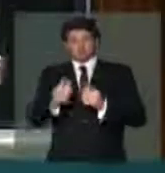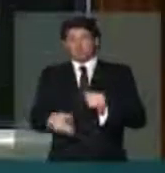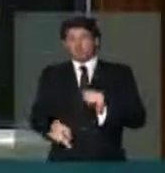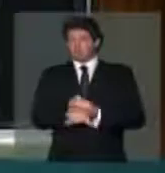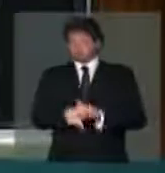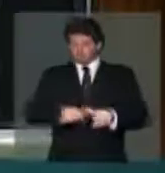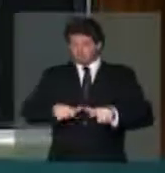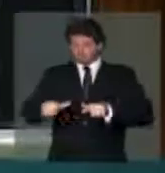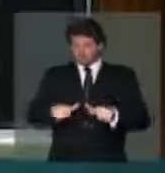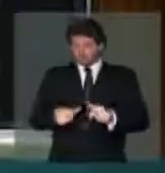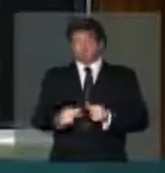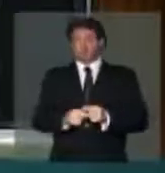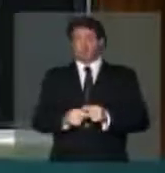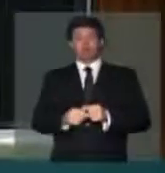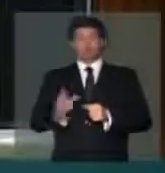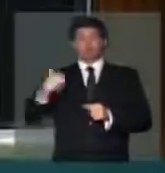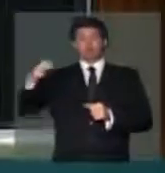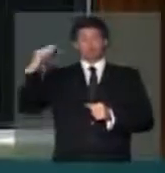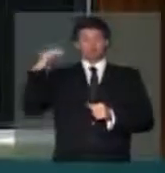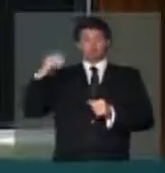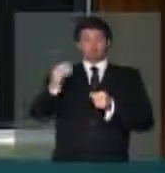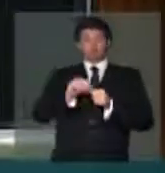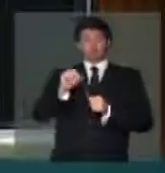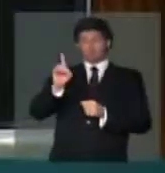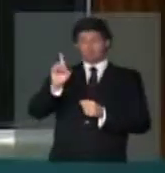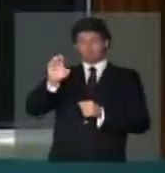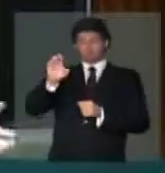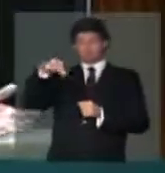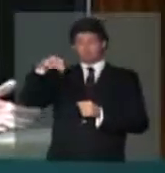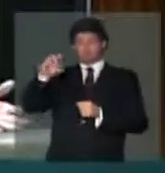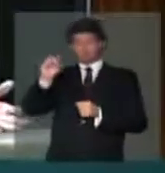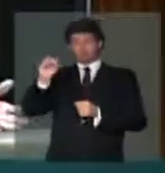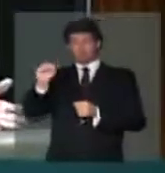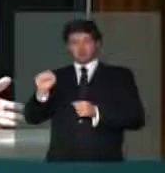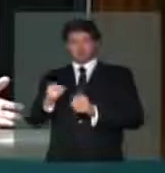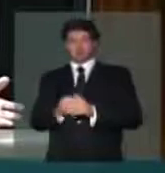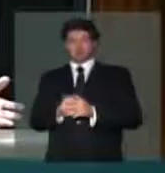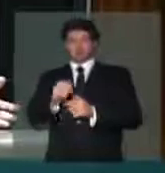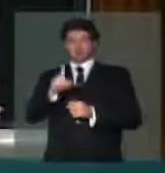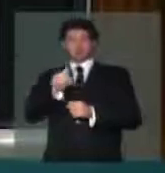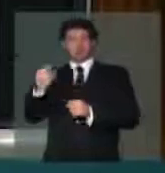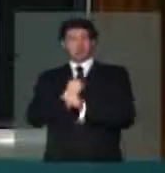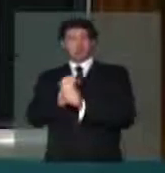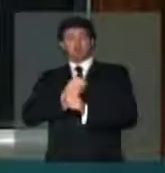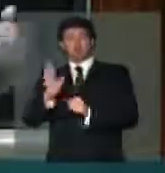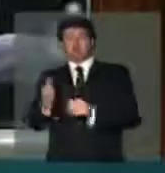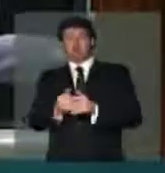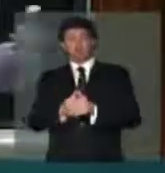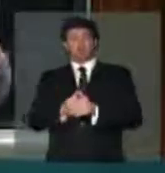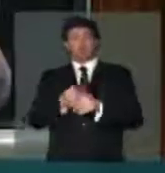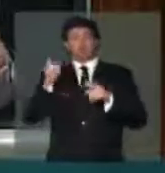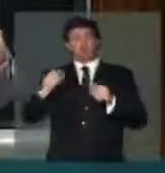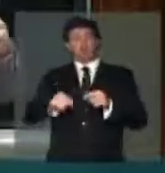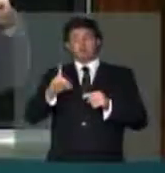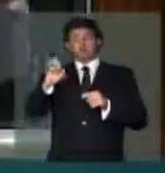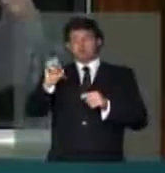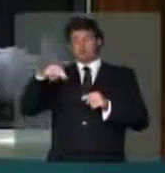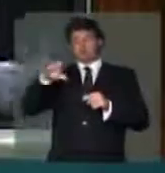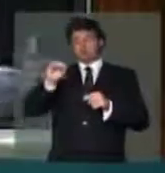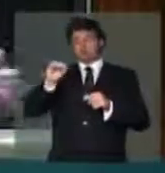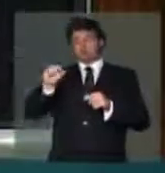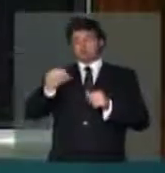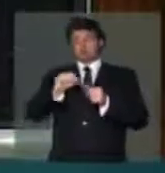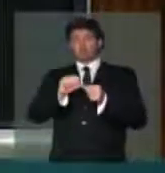do trabalho quando se construiu o Denox, tem mais de 100 anos. Foi o Denox que fez com que a gente tivesse